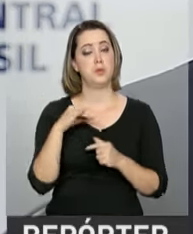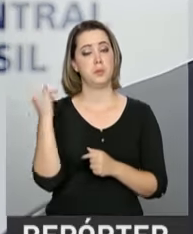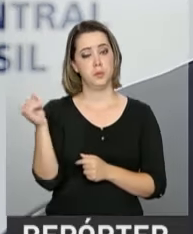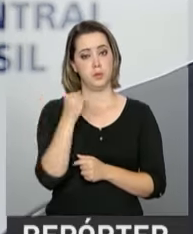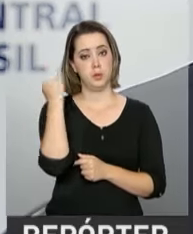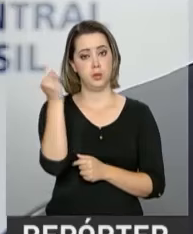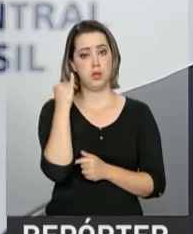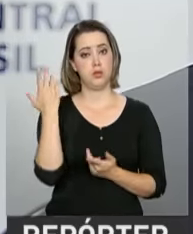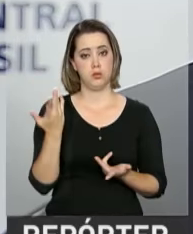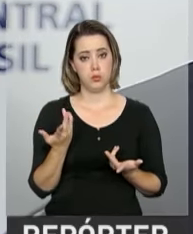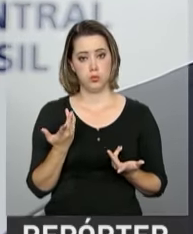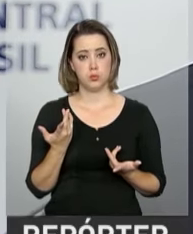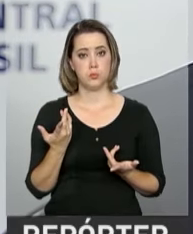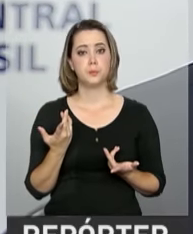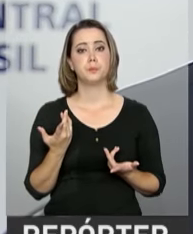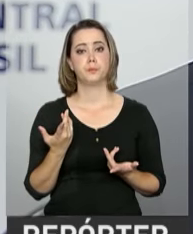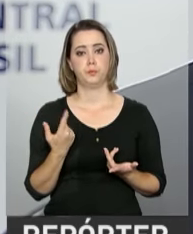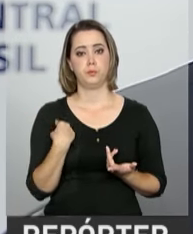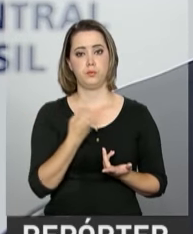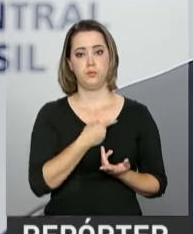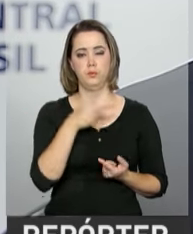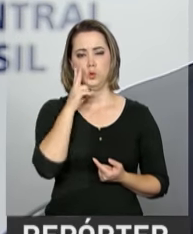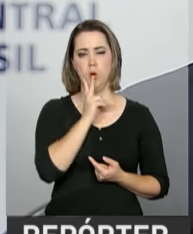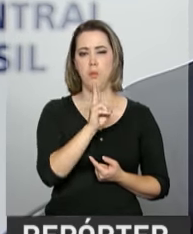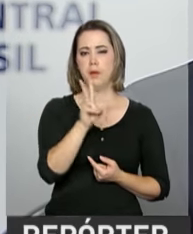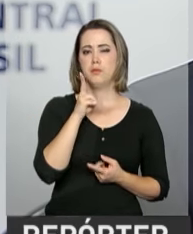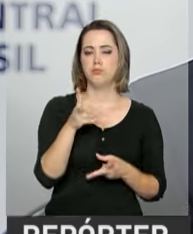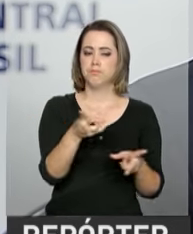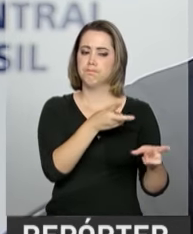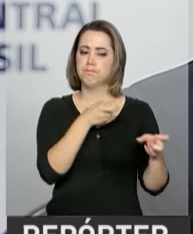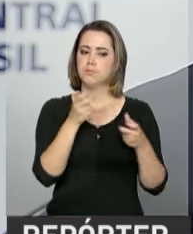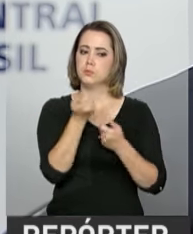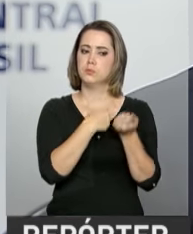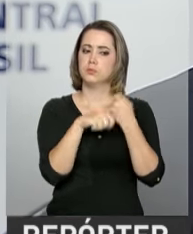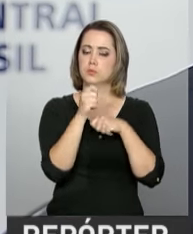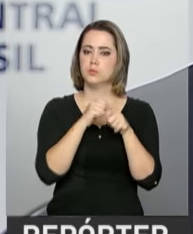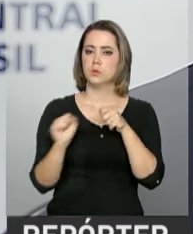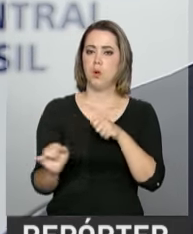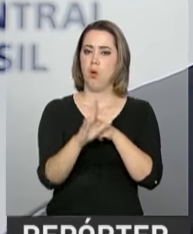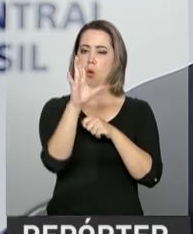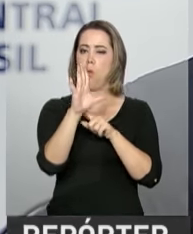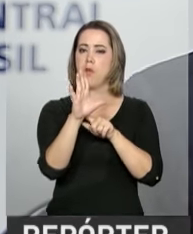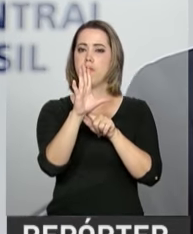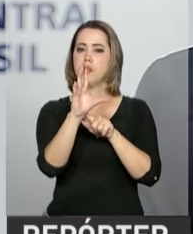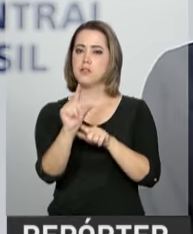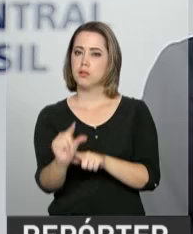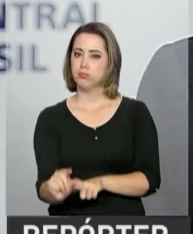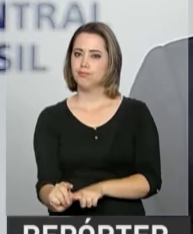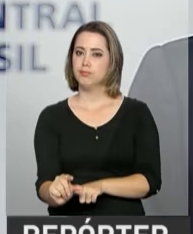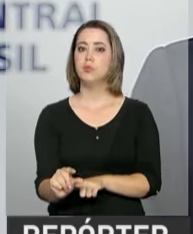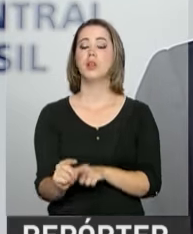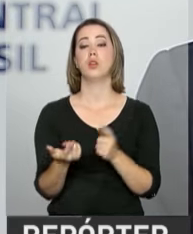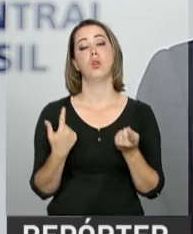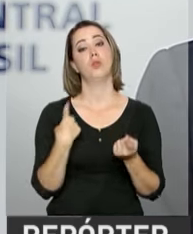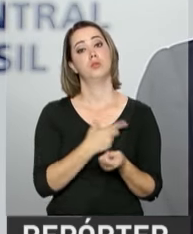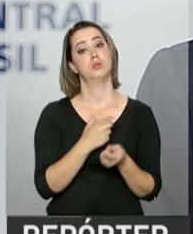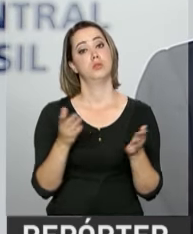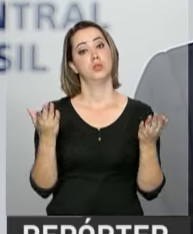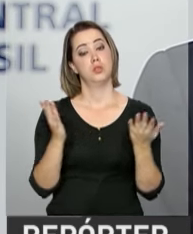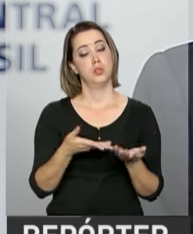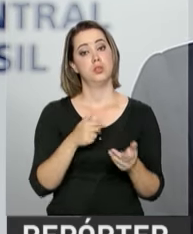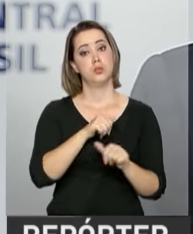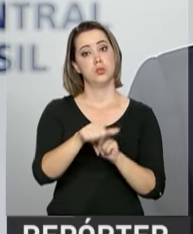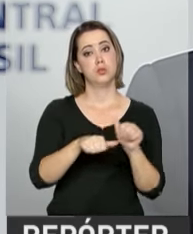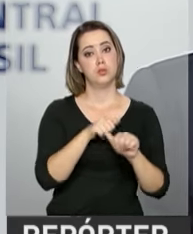temos também vimos uma perspectiva da economia uma inflação menor estamos num processo de